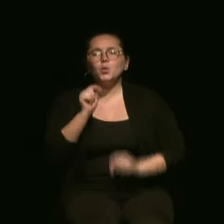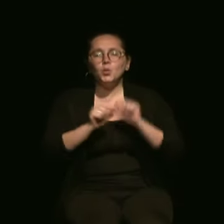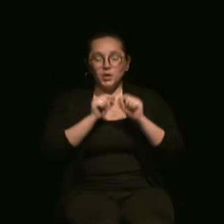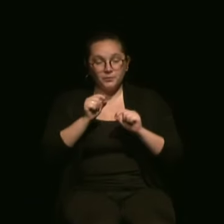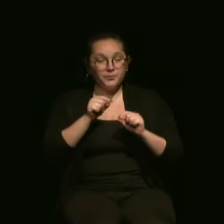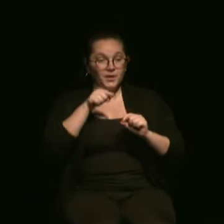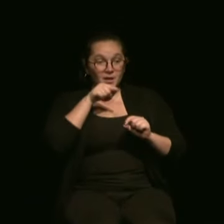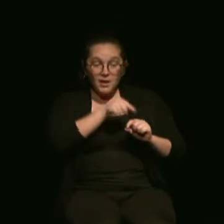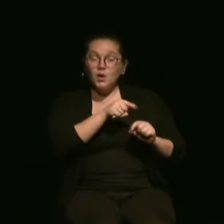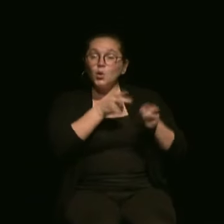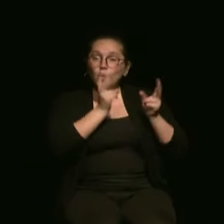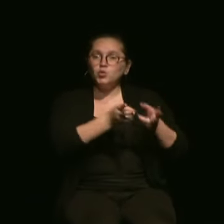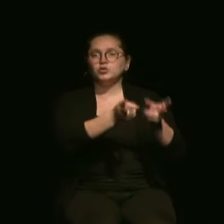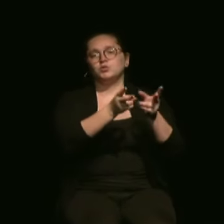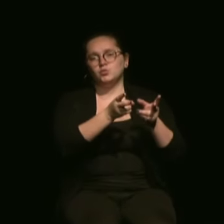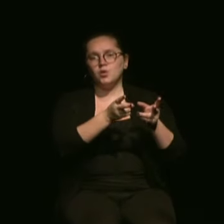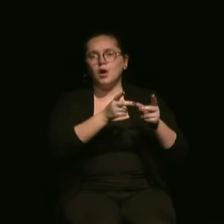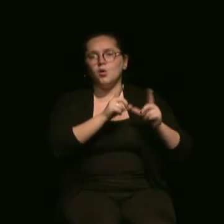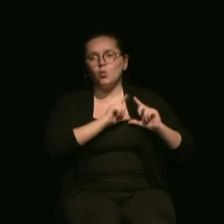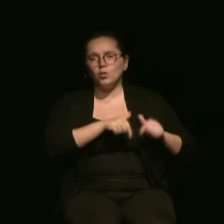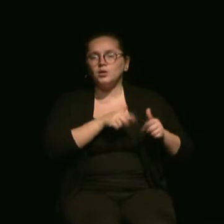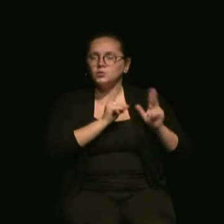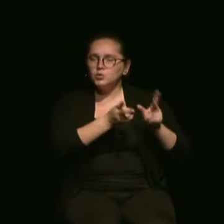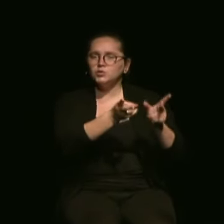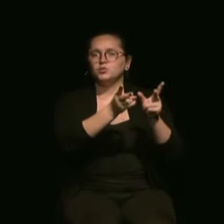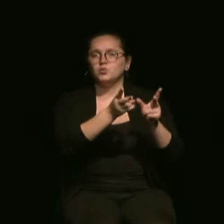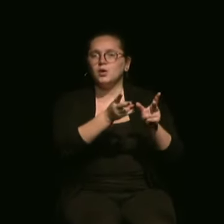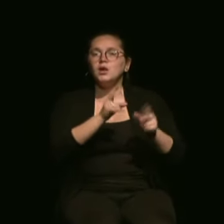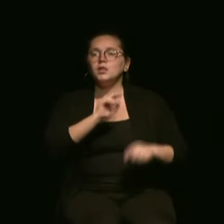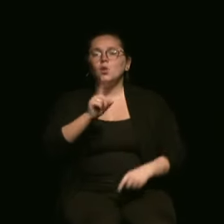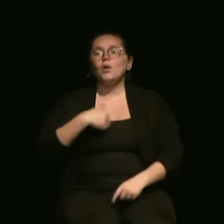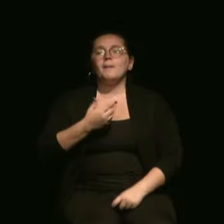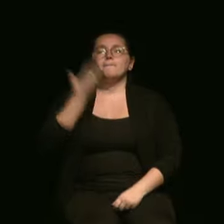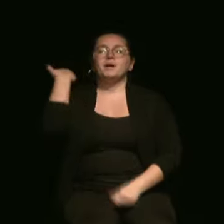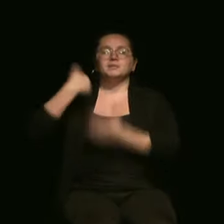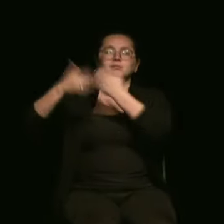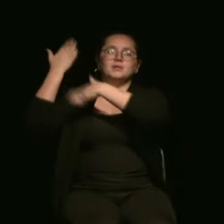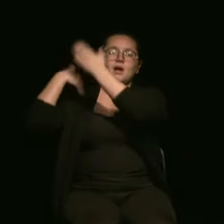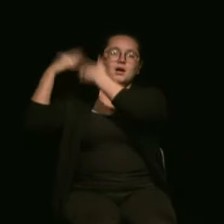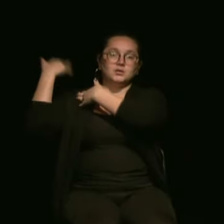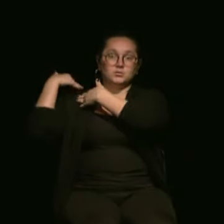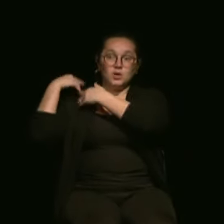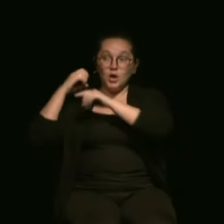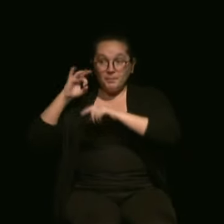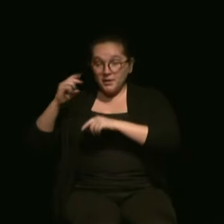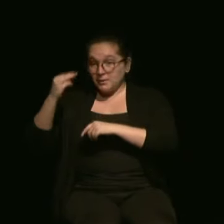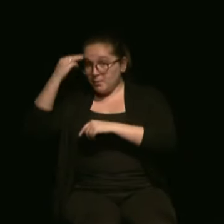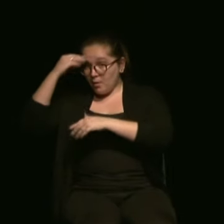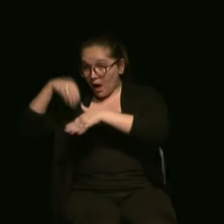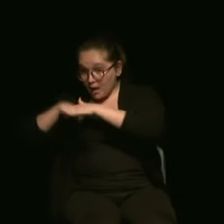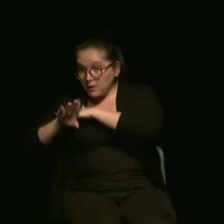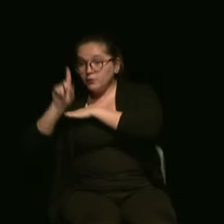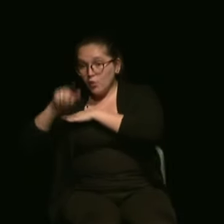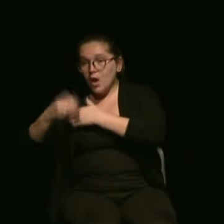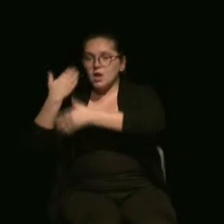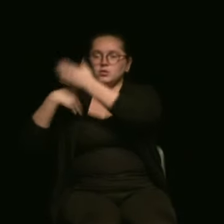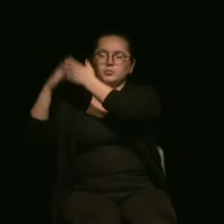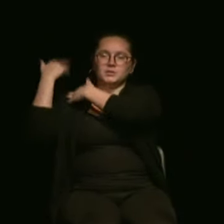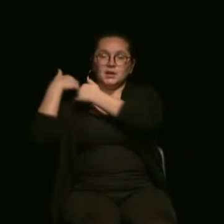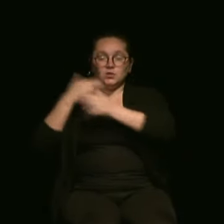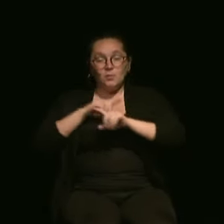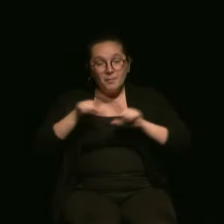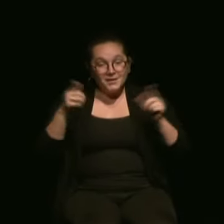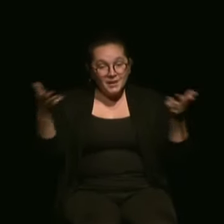Holocausto está vivo, está presente, não é um evento do passado. O arquivo pertence ao passado. E mais, o